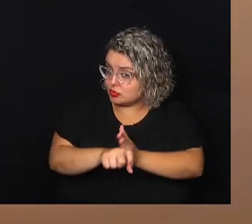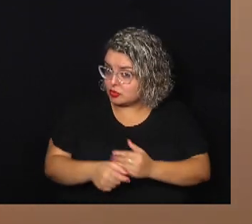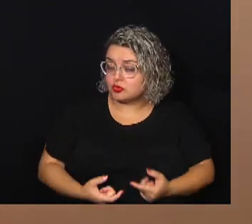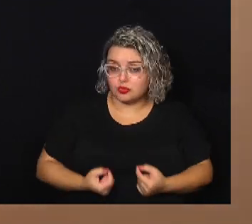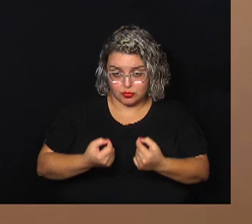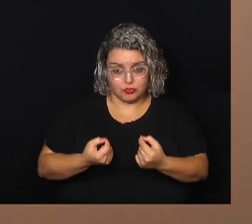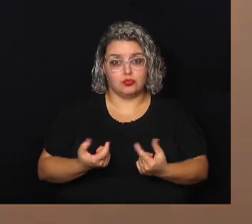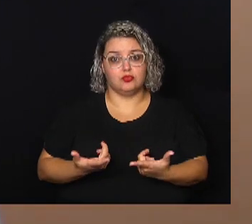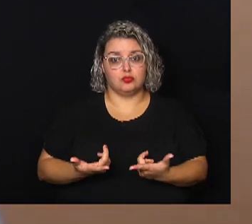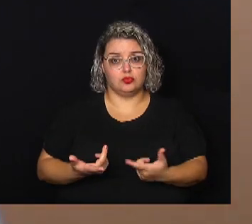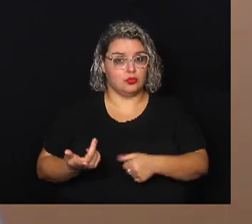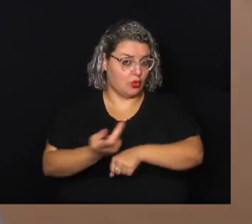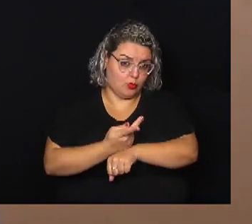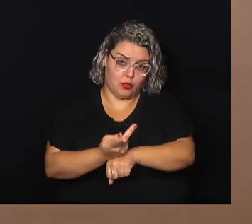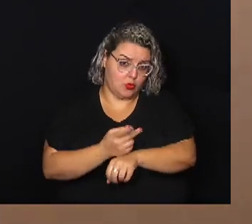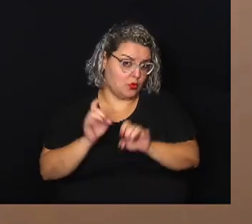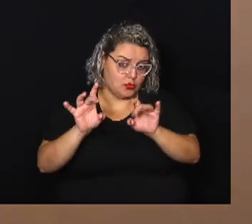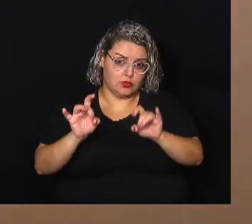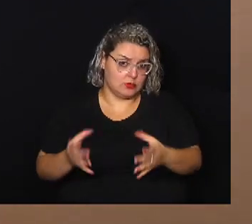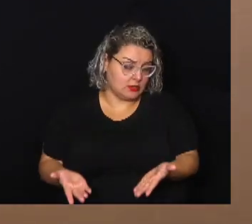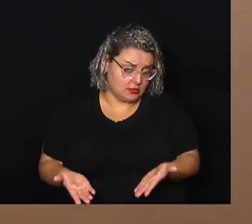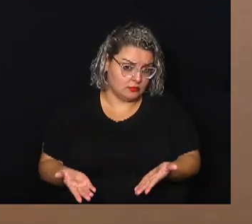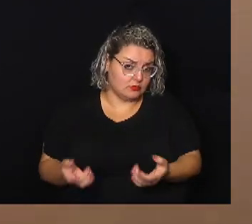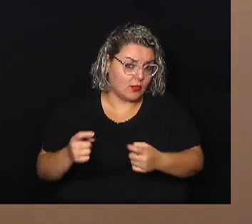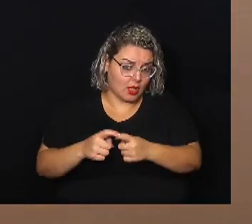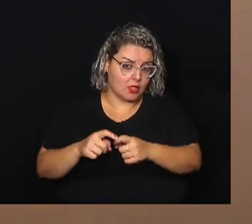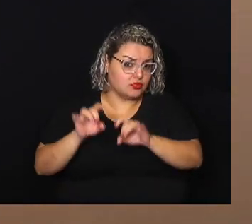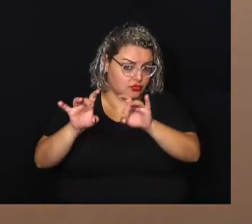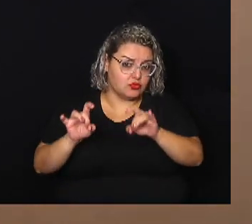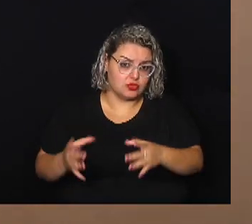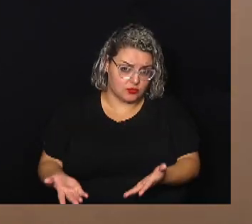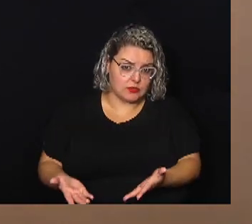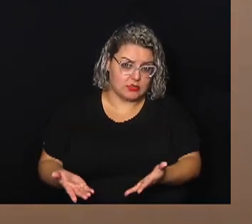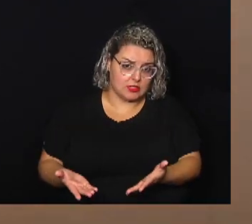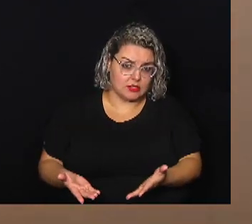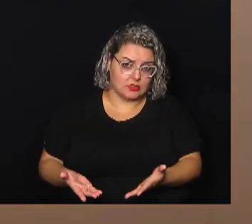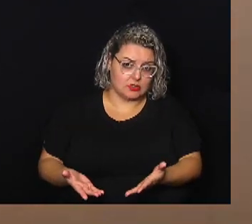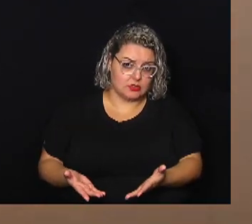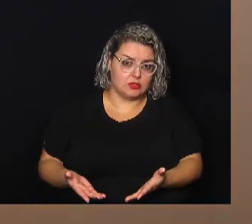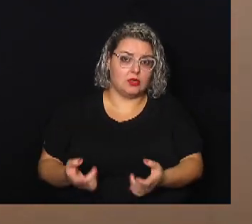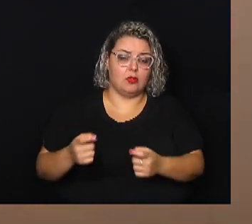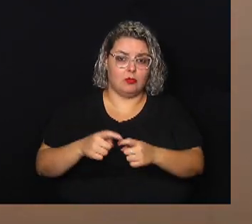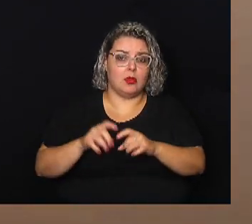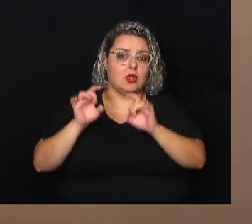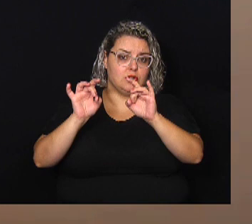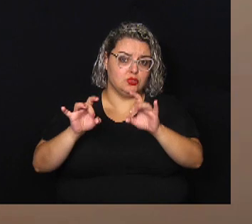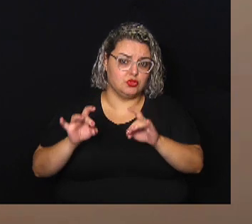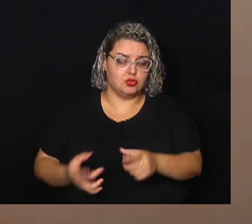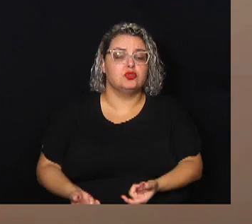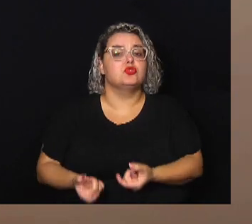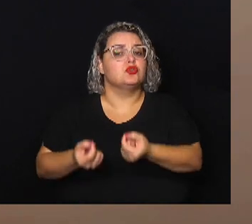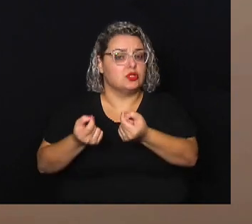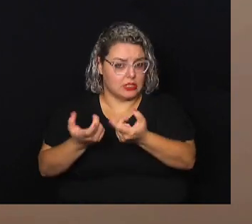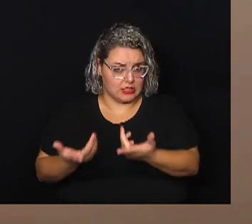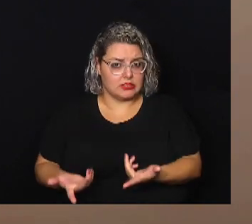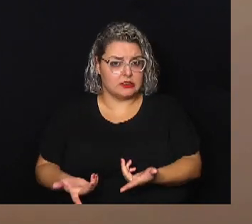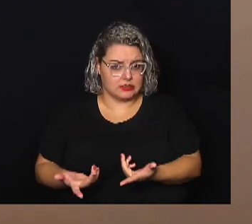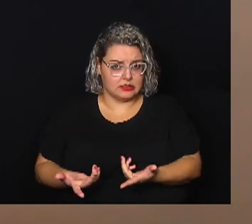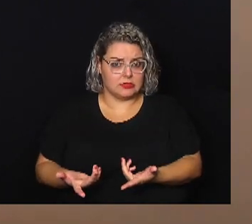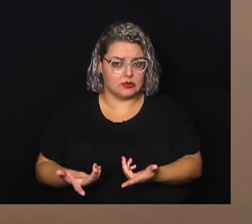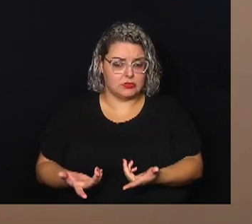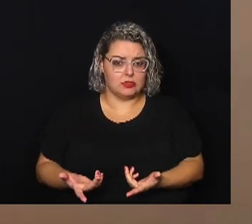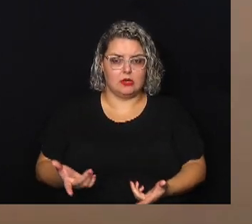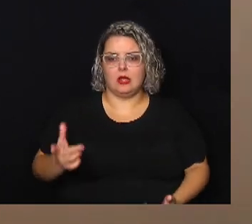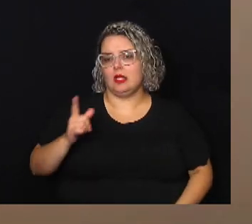é você procurar um especialista. É você procurar um médico especialista em oncologia. E nós